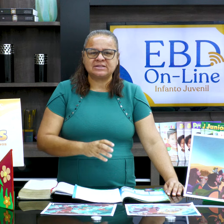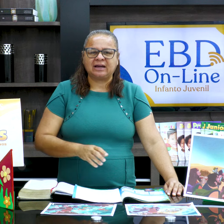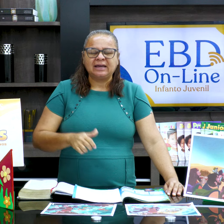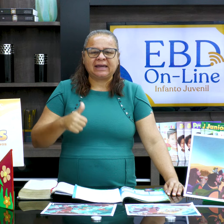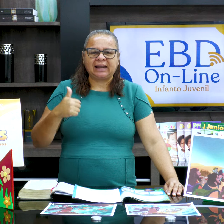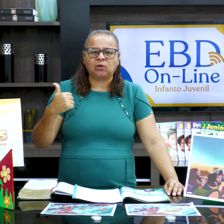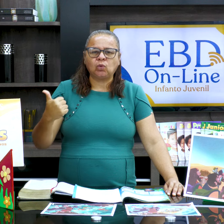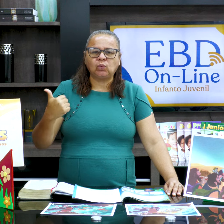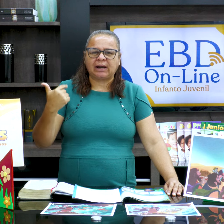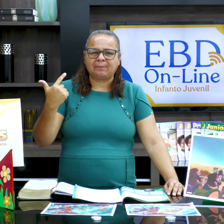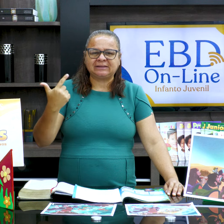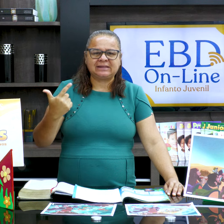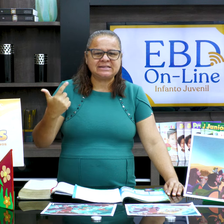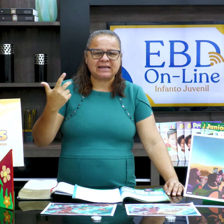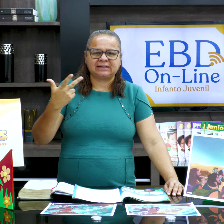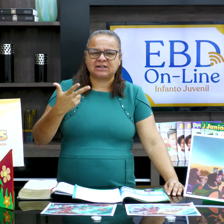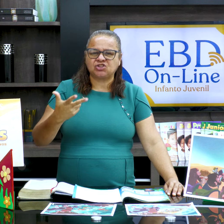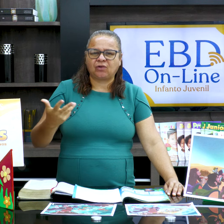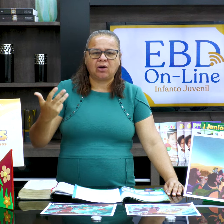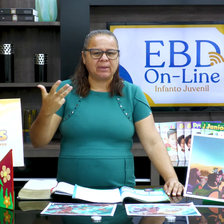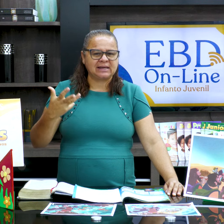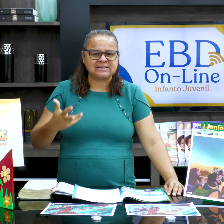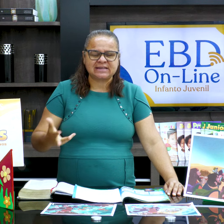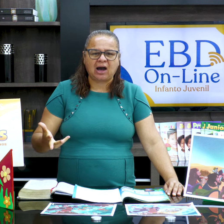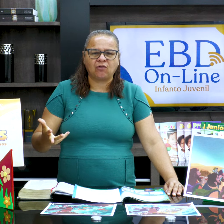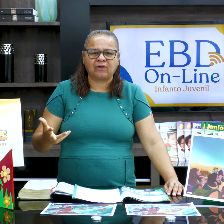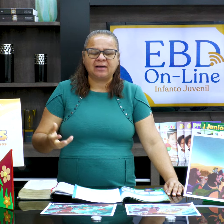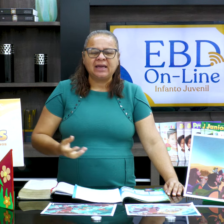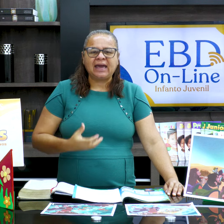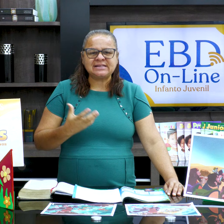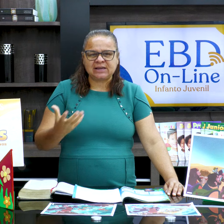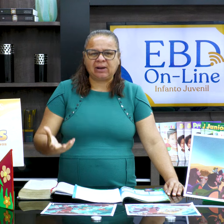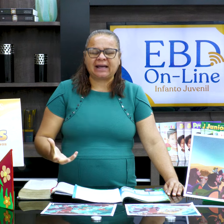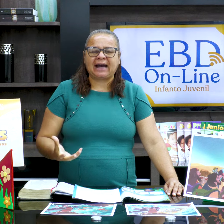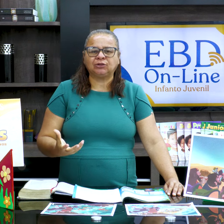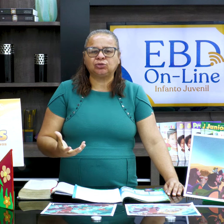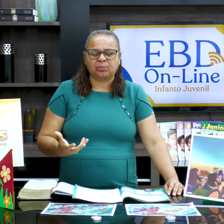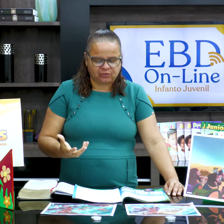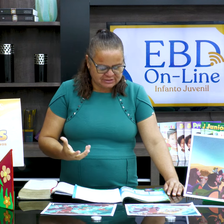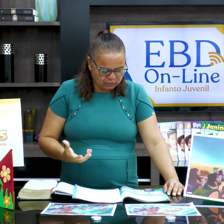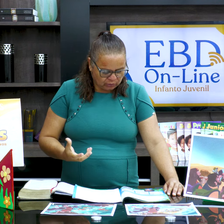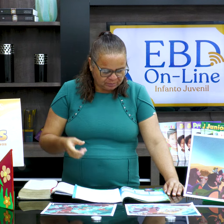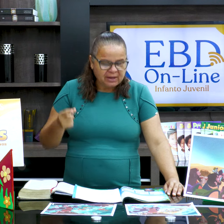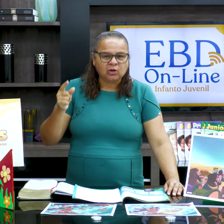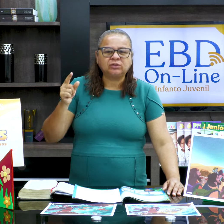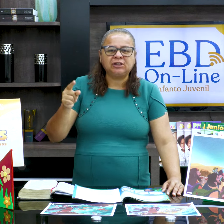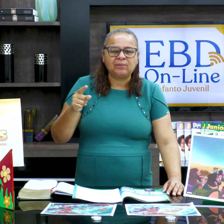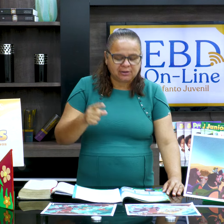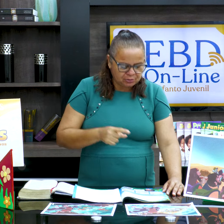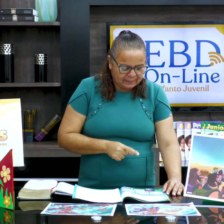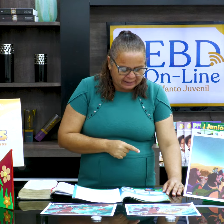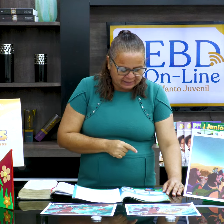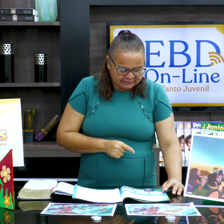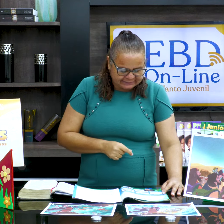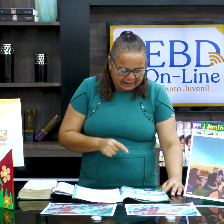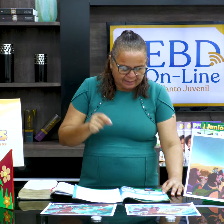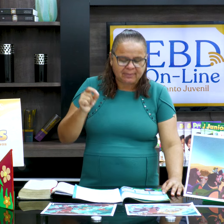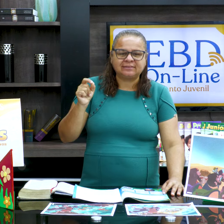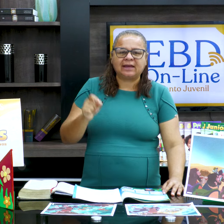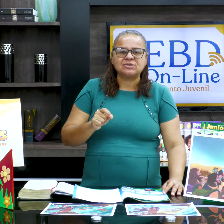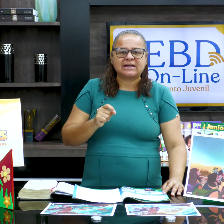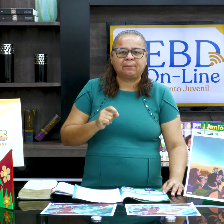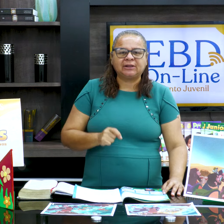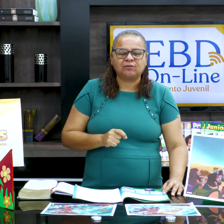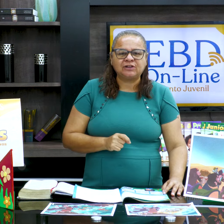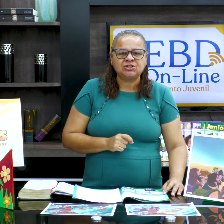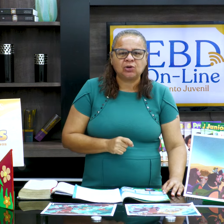poderosa que ela cura ela batiza ela transforma ela Salva esse é o legado do professor continuando no para meditar